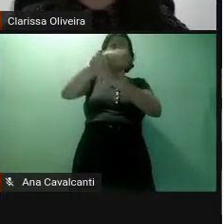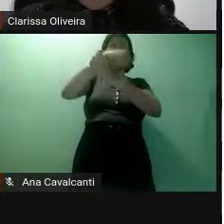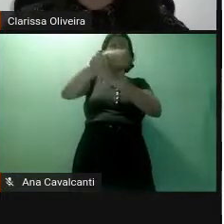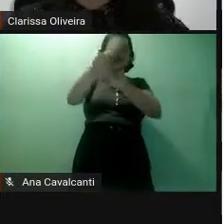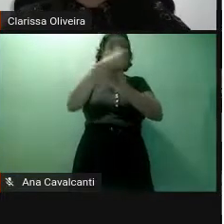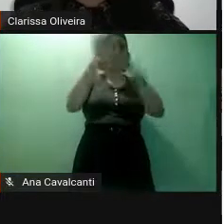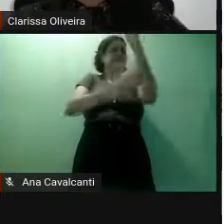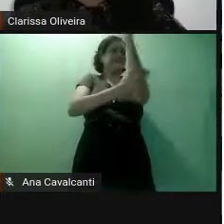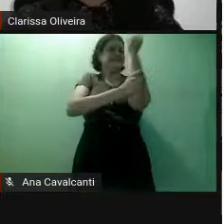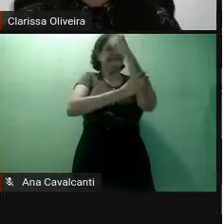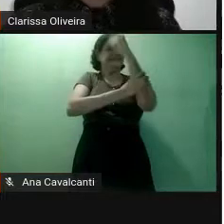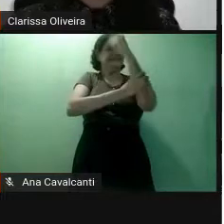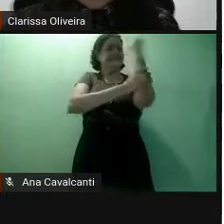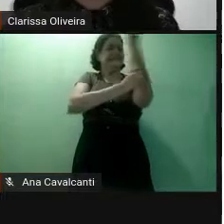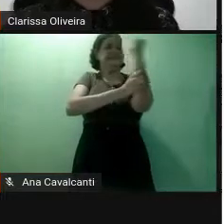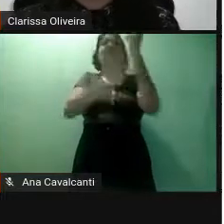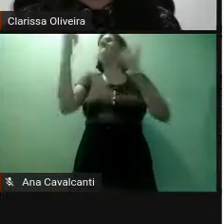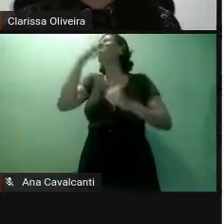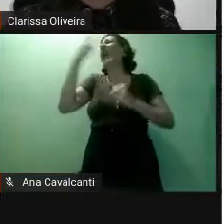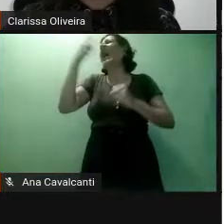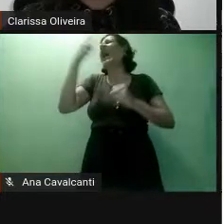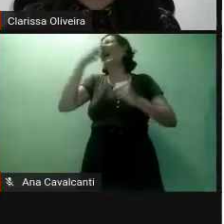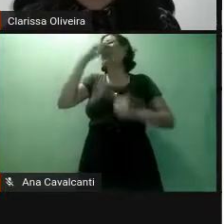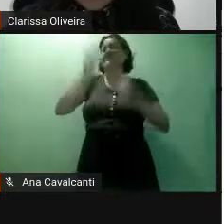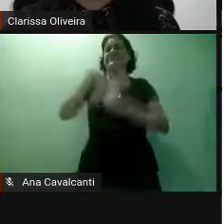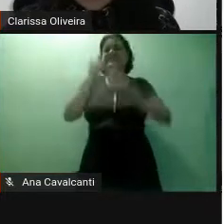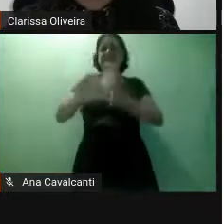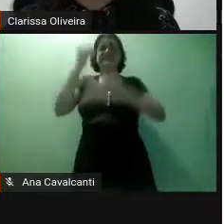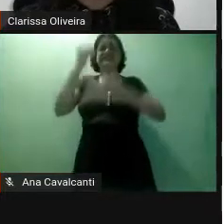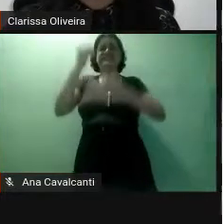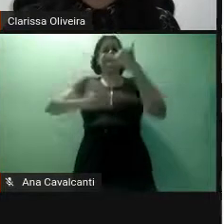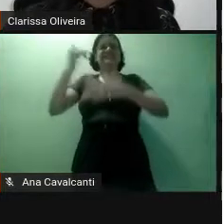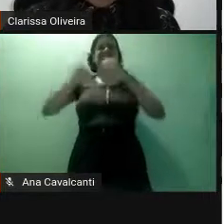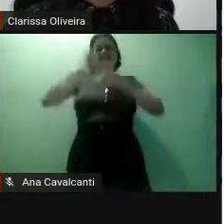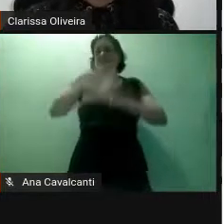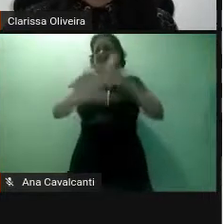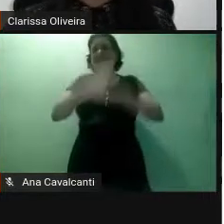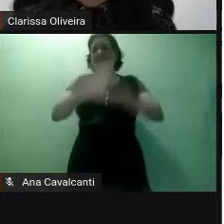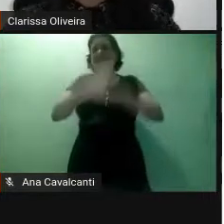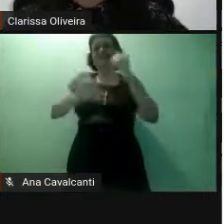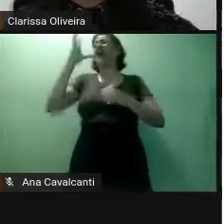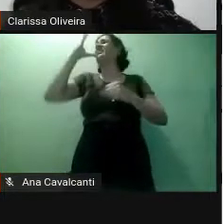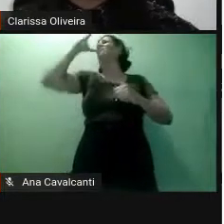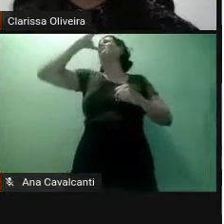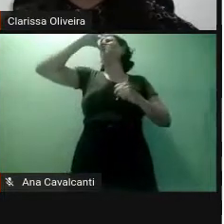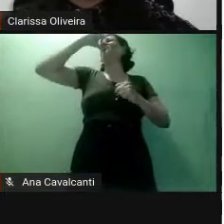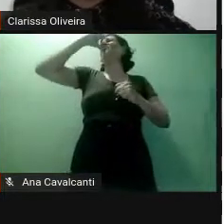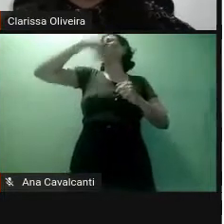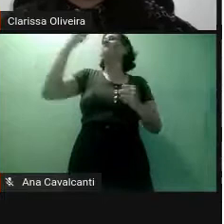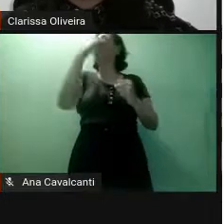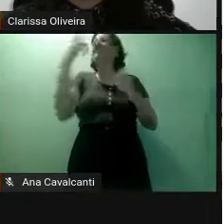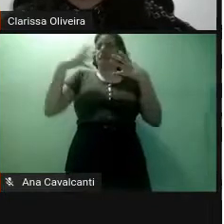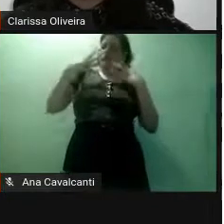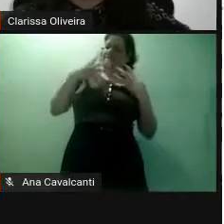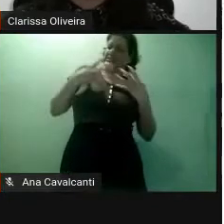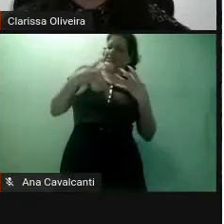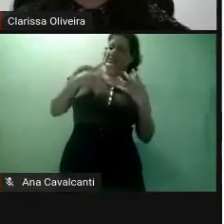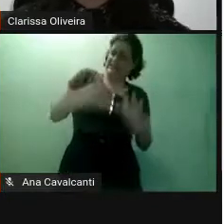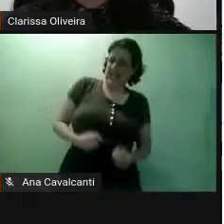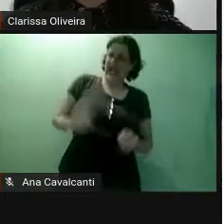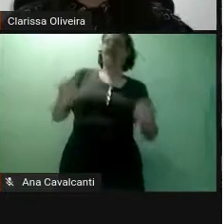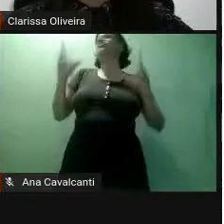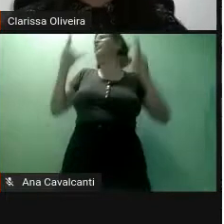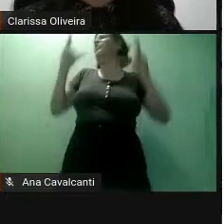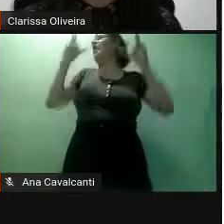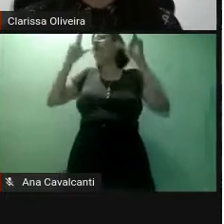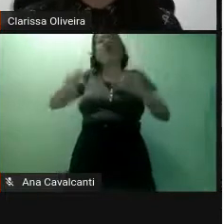tivesse feito um exercício físico bastante prolongado e aí ficou muito cansado. Pronto, é a mesma